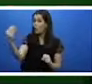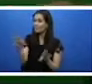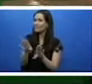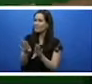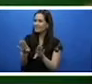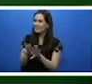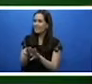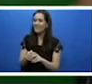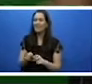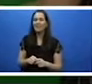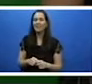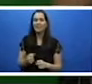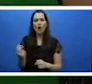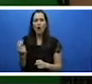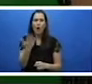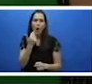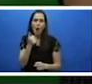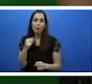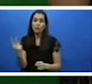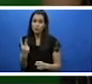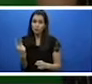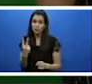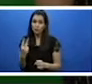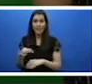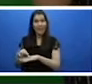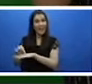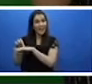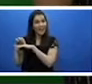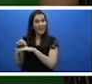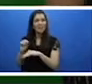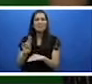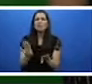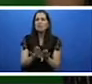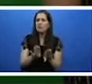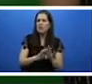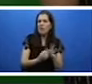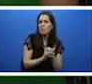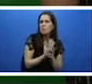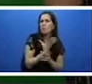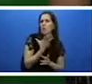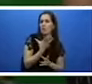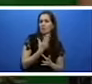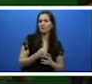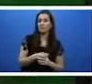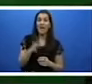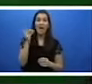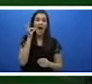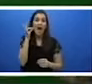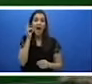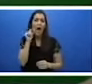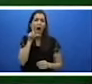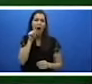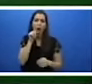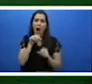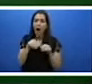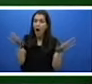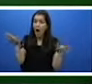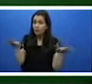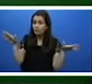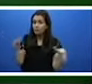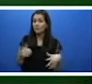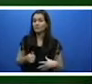frutos, raízes, pequenos animais, como os ratos, as aves, ok?